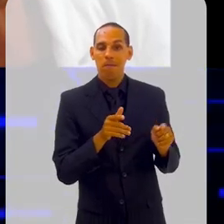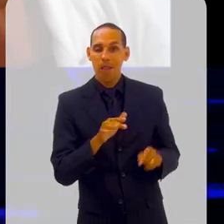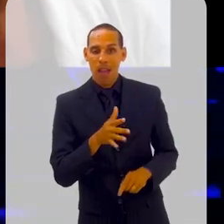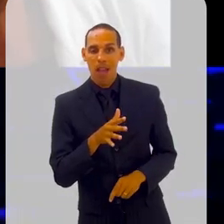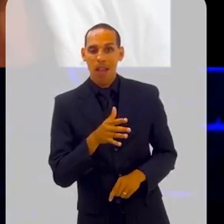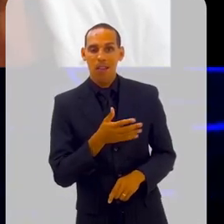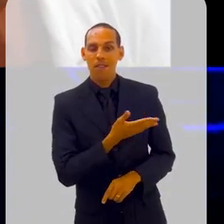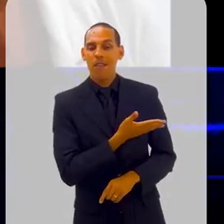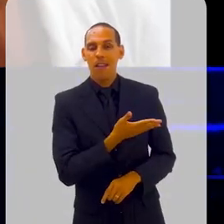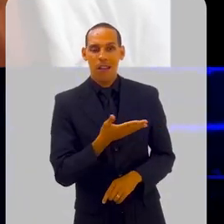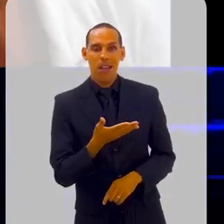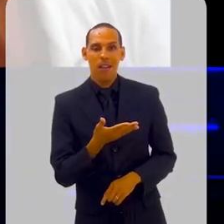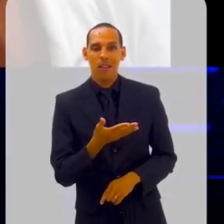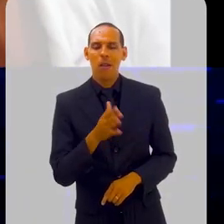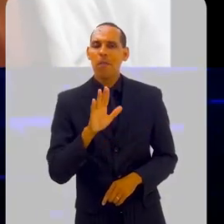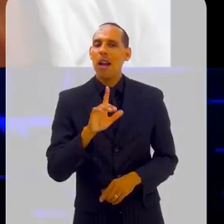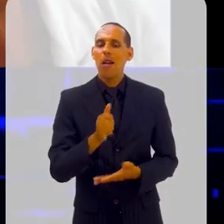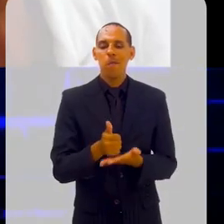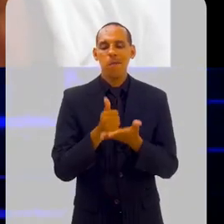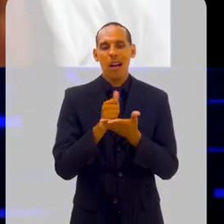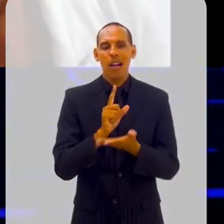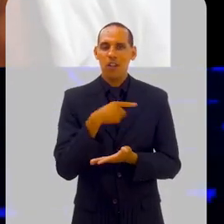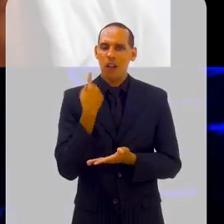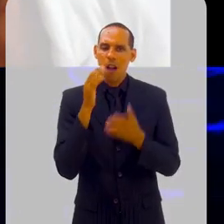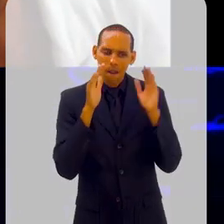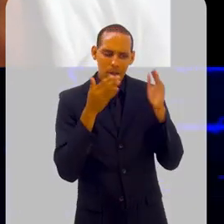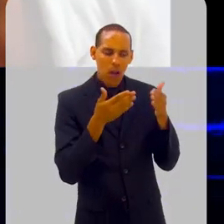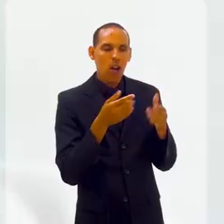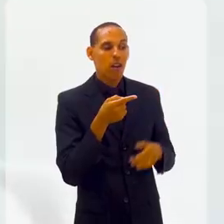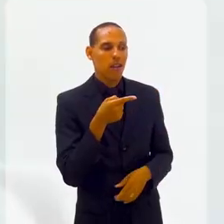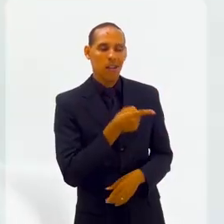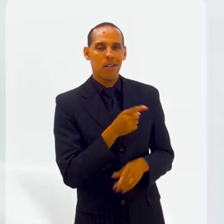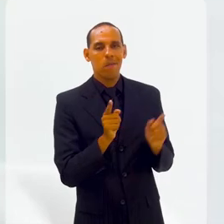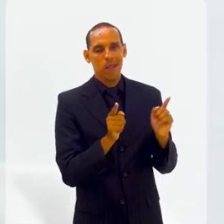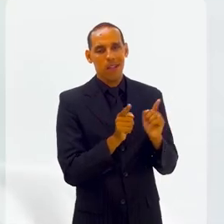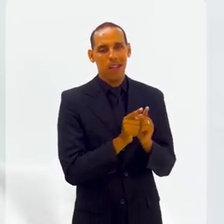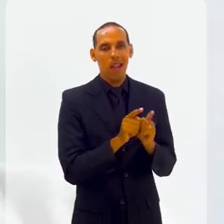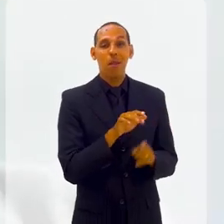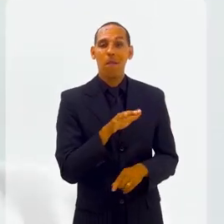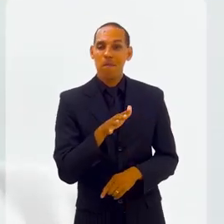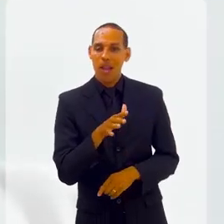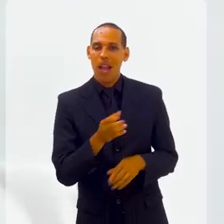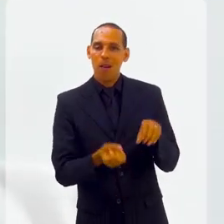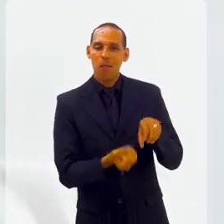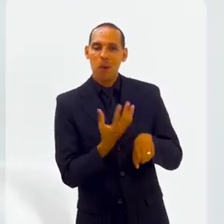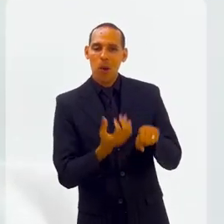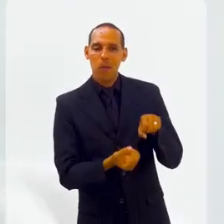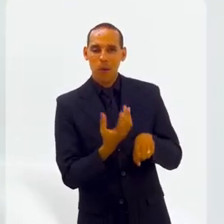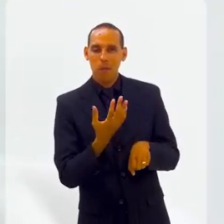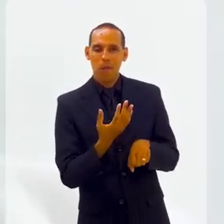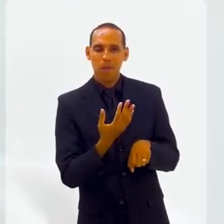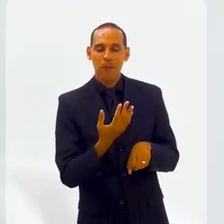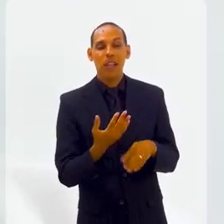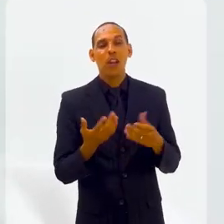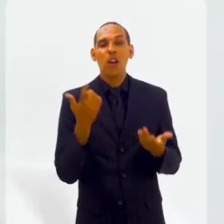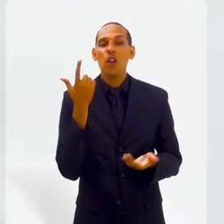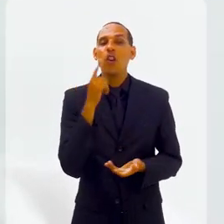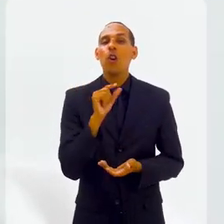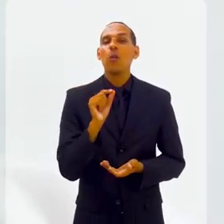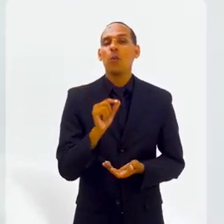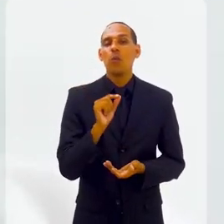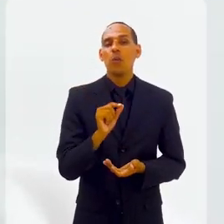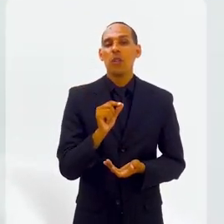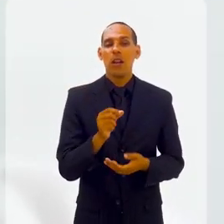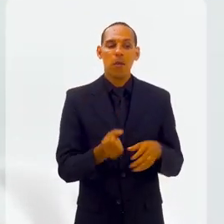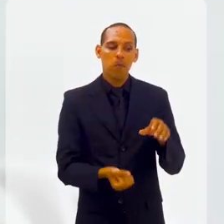produtor mas a gente a nossa base realmente é o nosso foco é o pequeno médico produtor né gerando aumento da